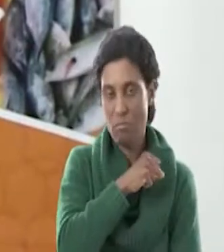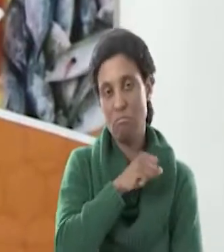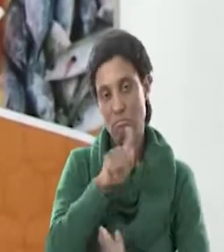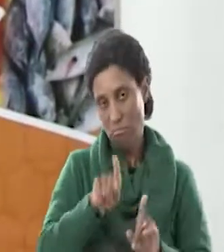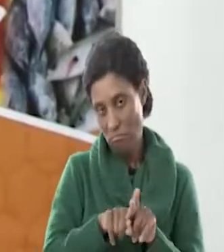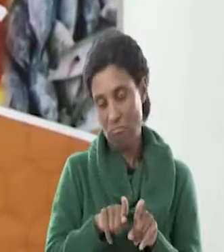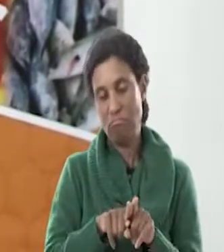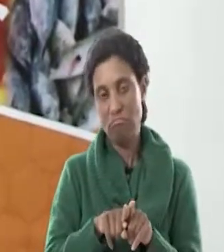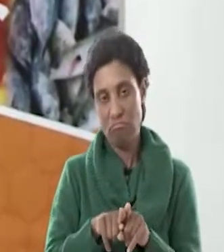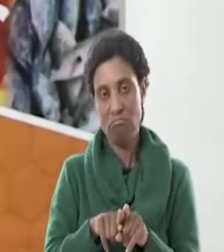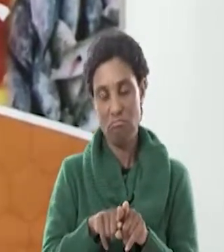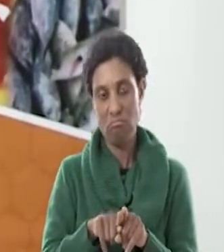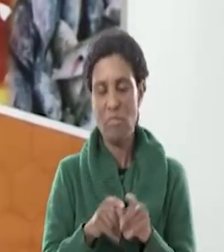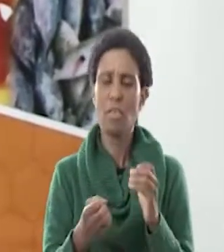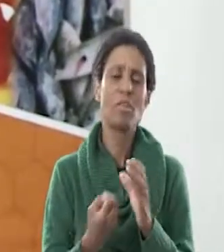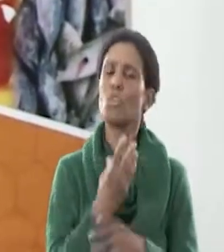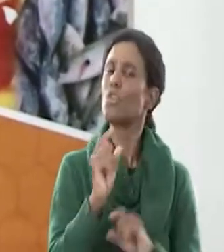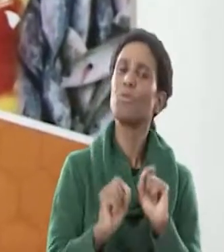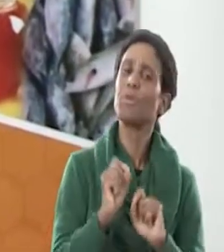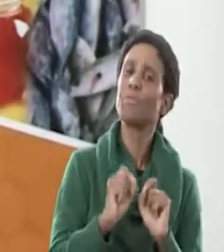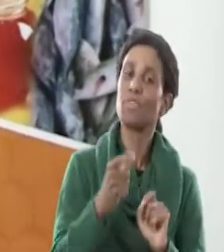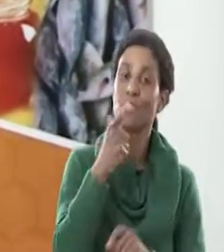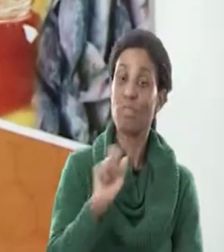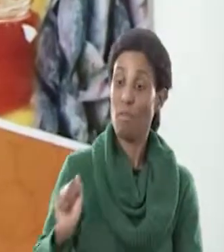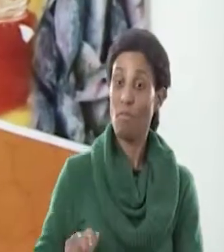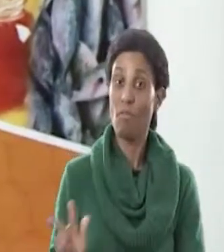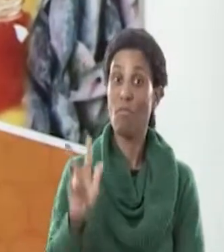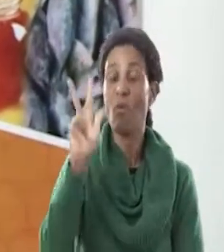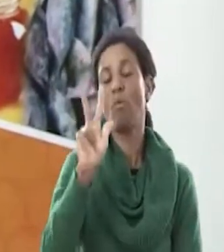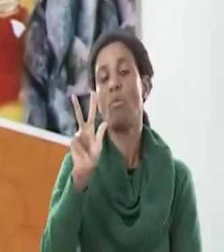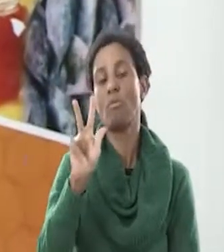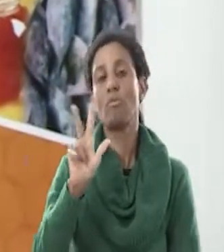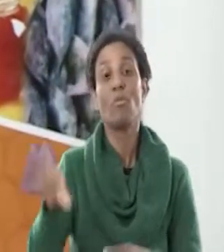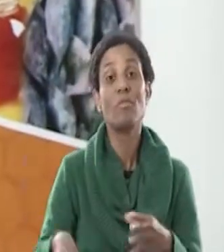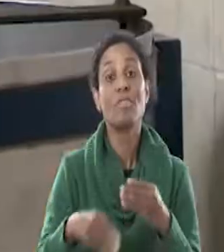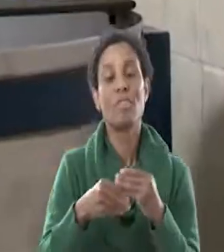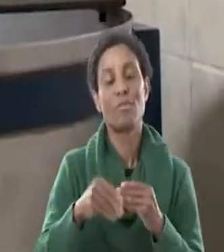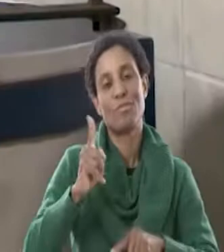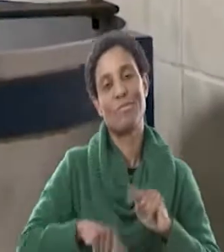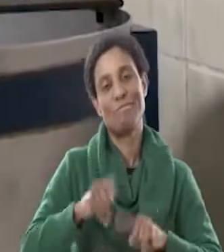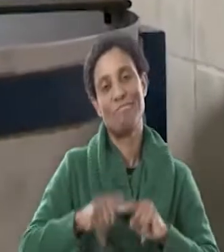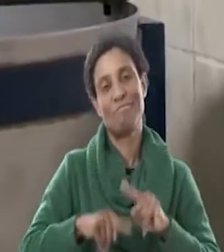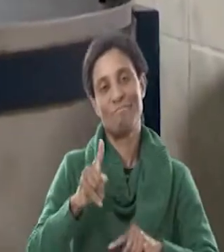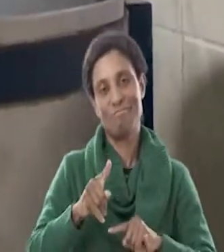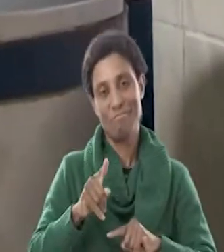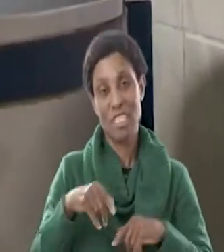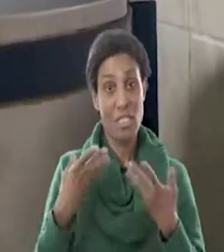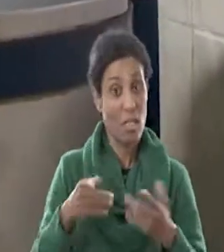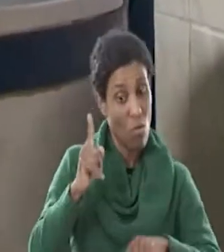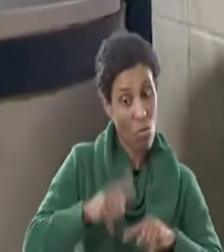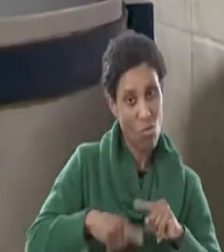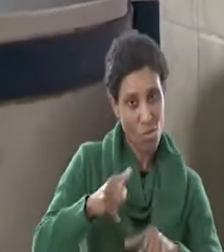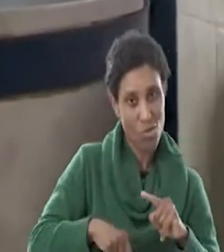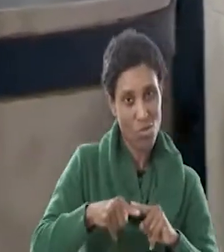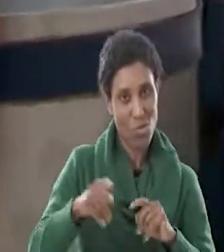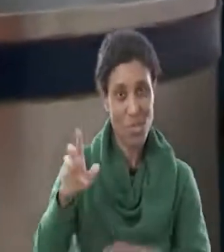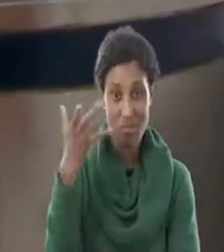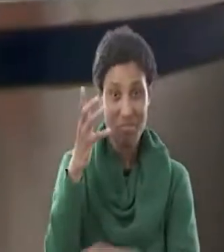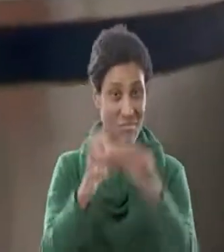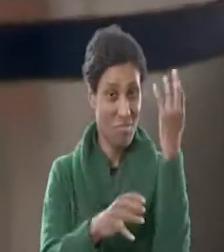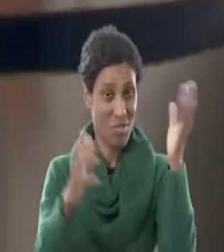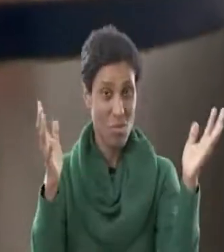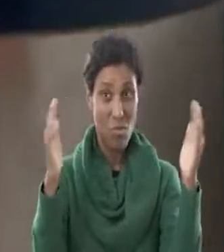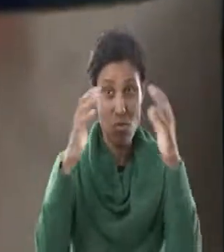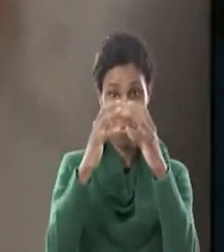padarias. Isso aí gera o quê? Gera valor agregado ao produto. Então o nosso produtor do Túnel Verde, que